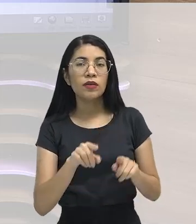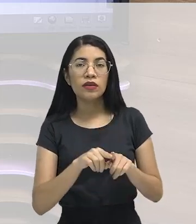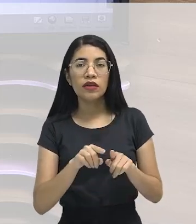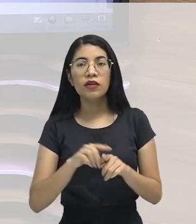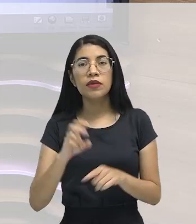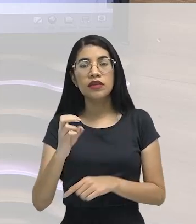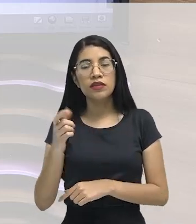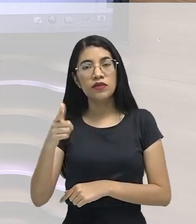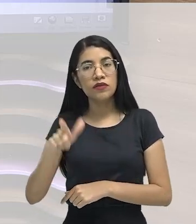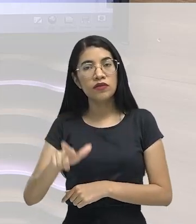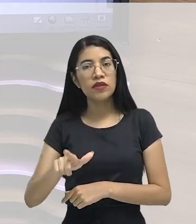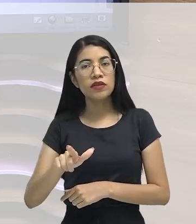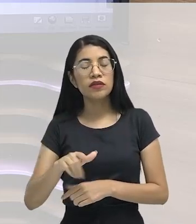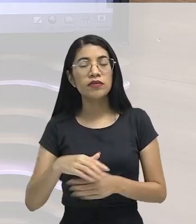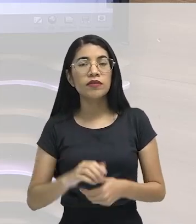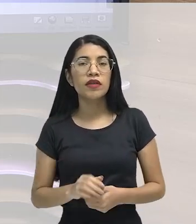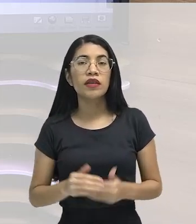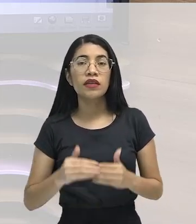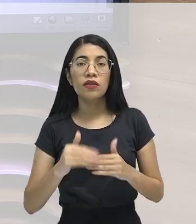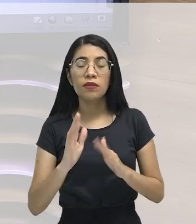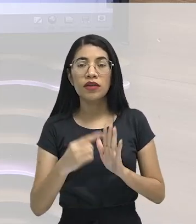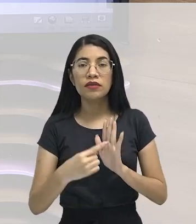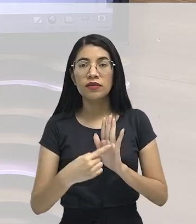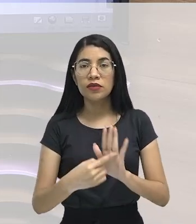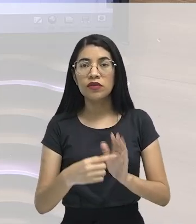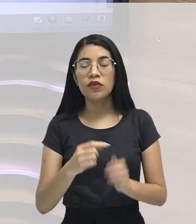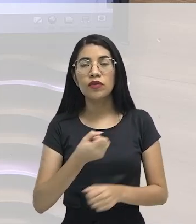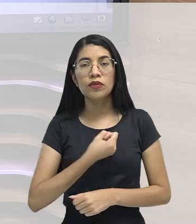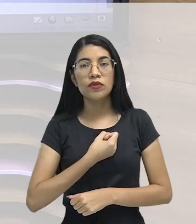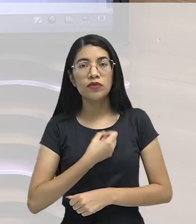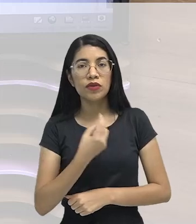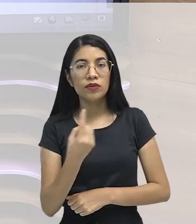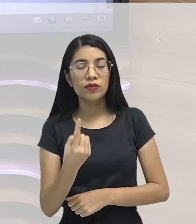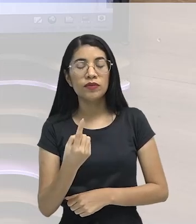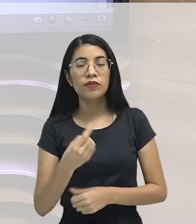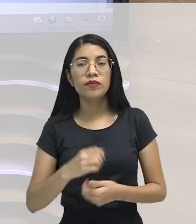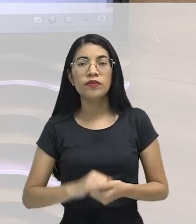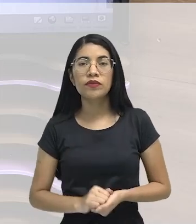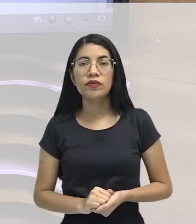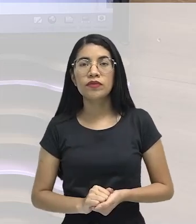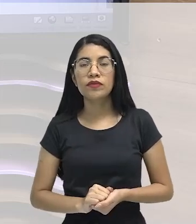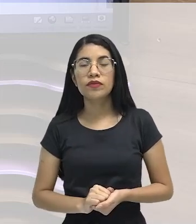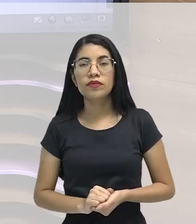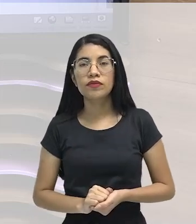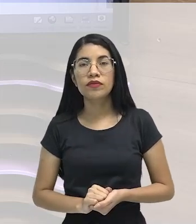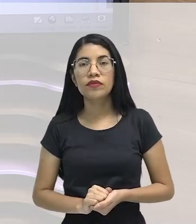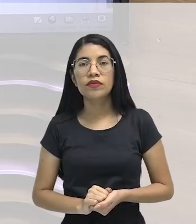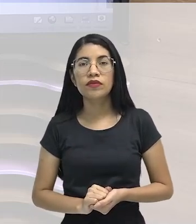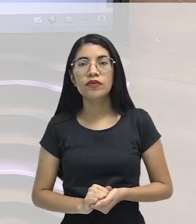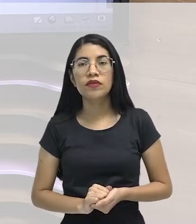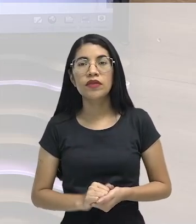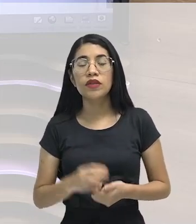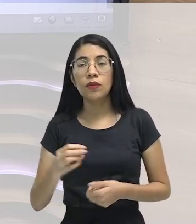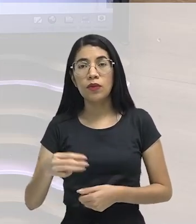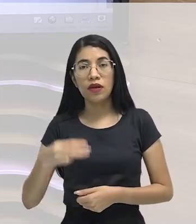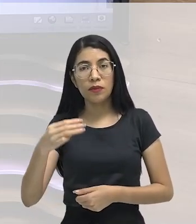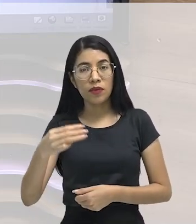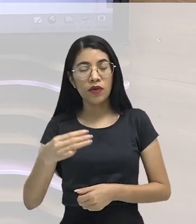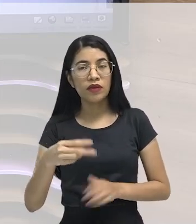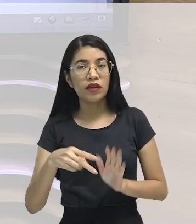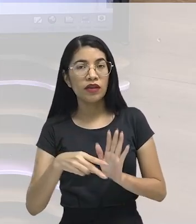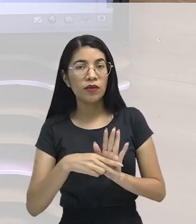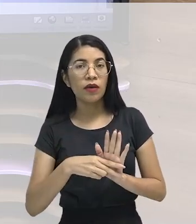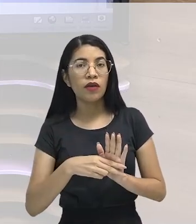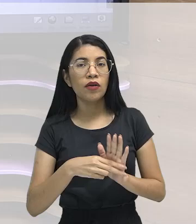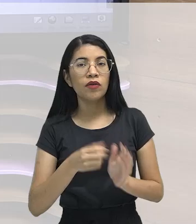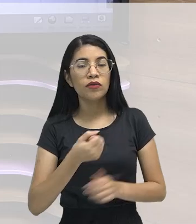também. Então o número que mais apareceu de fato foi o número 1, aparecendo ali 9 vezes. Então ele será a moda